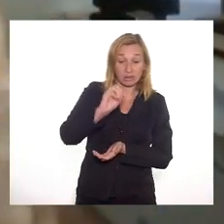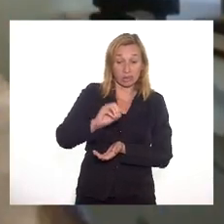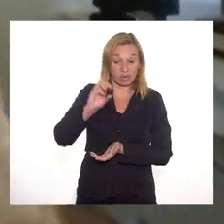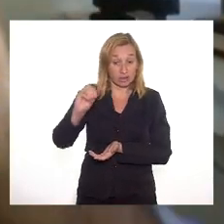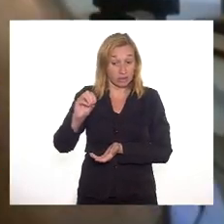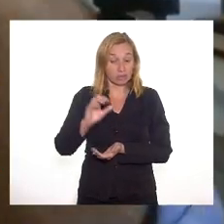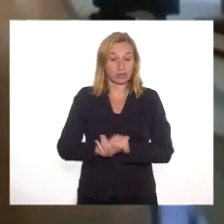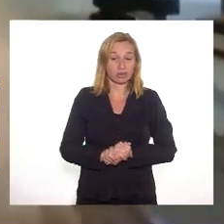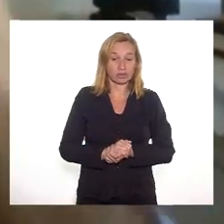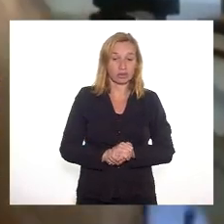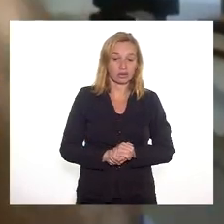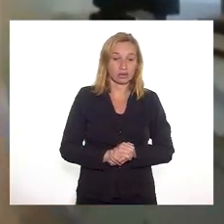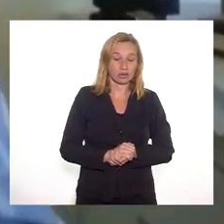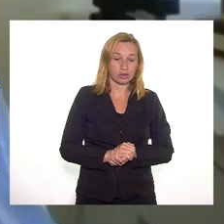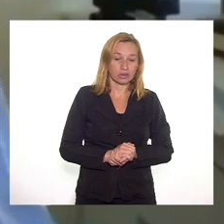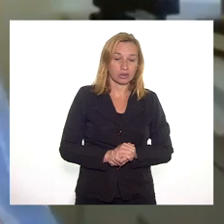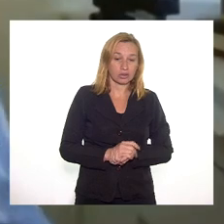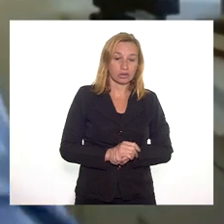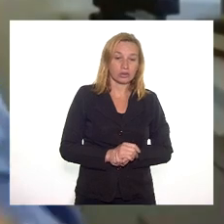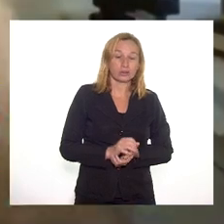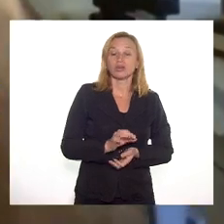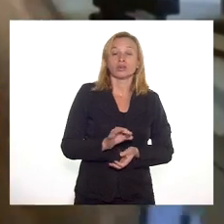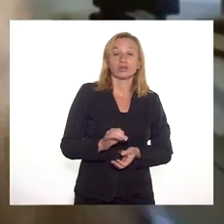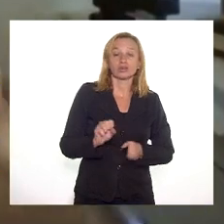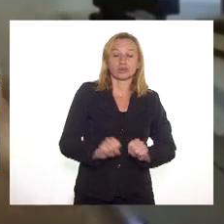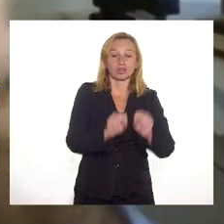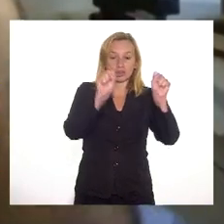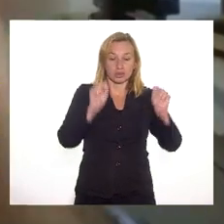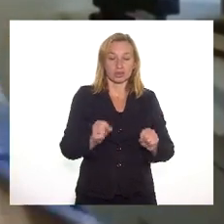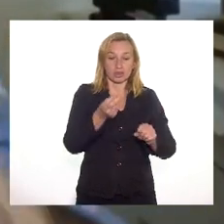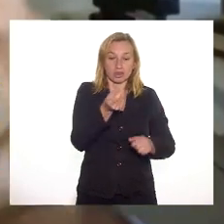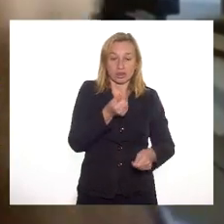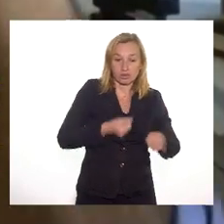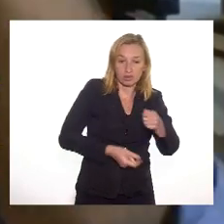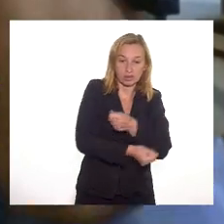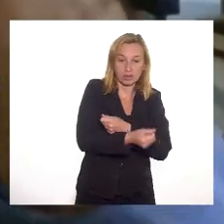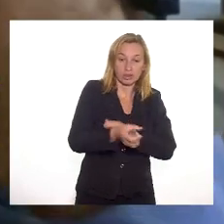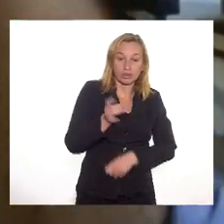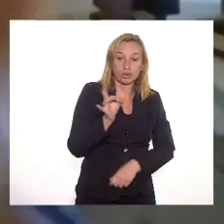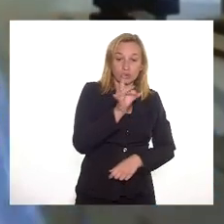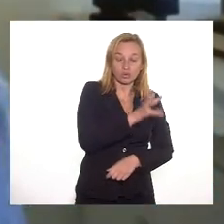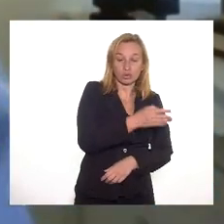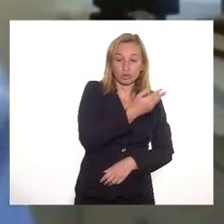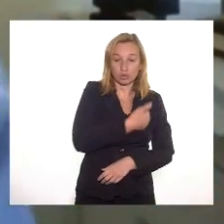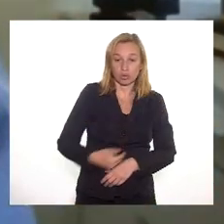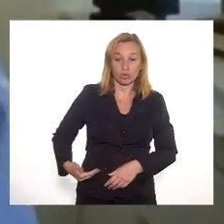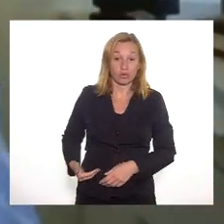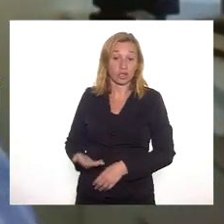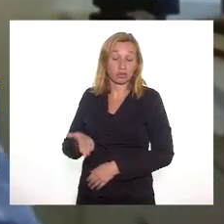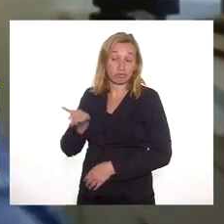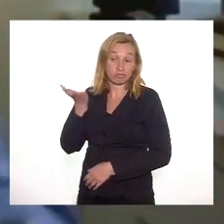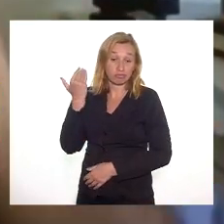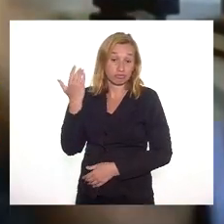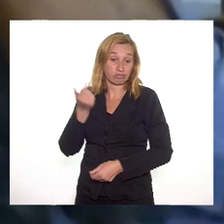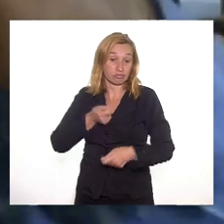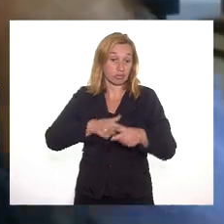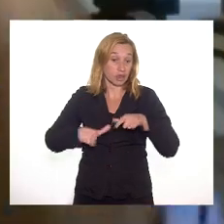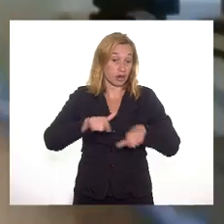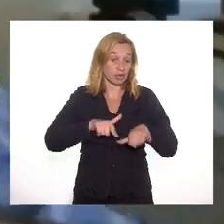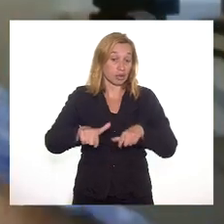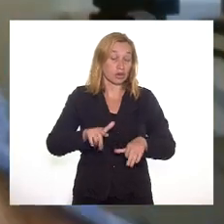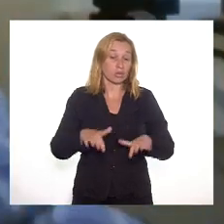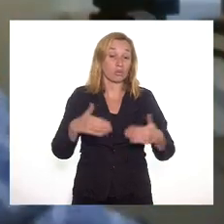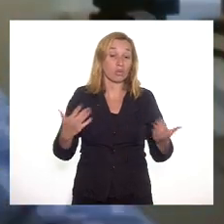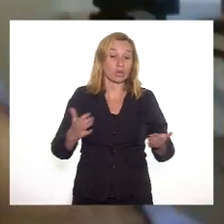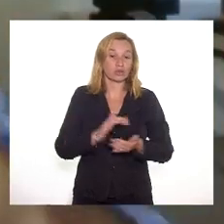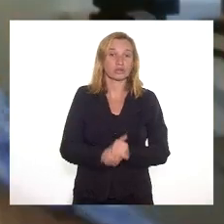Descapitalizar o sistema financeiro fez o governo nas últimas gestões, quando